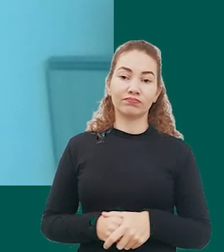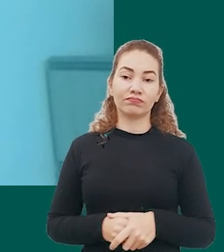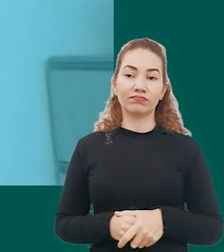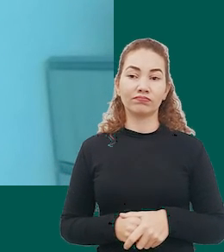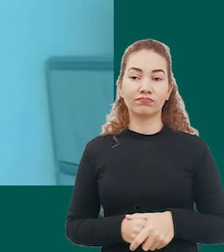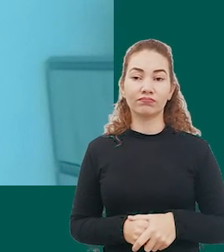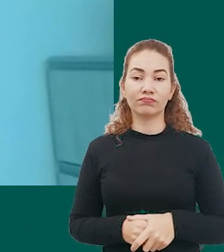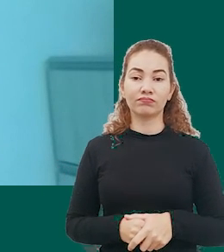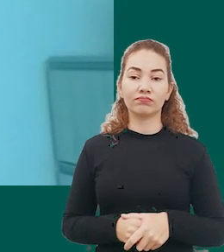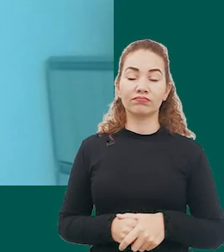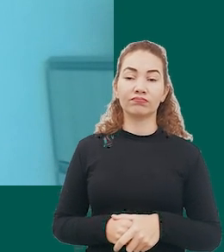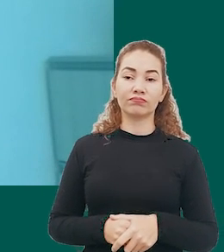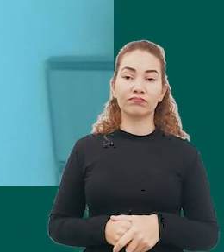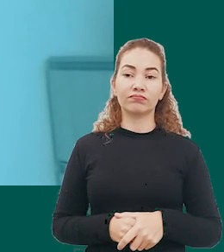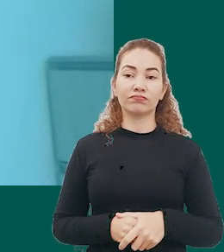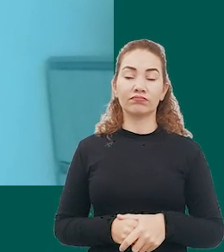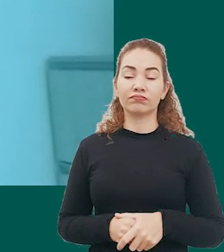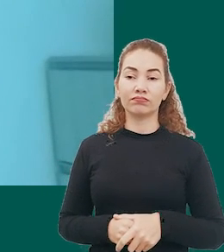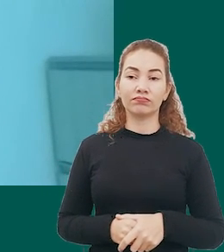Conforme o comprovante que eles fizeram.